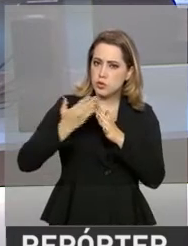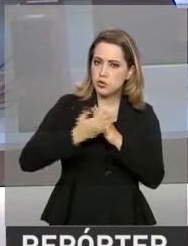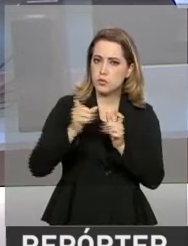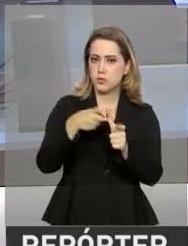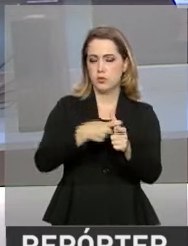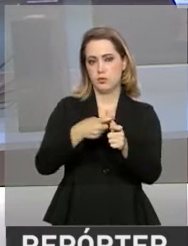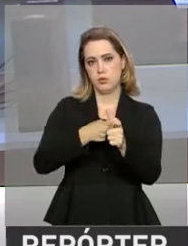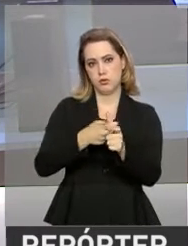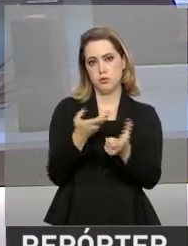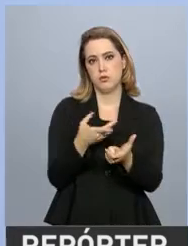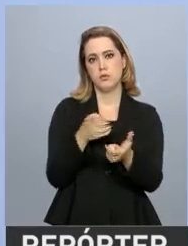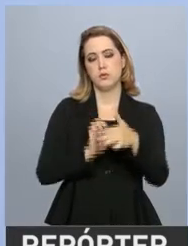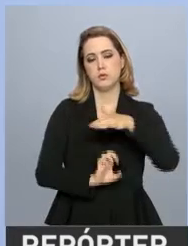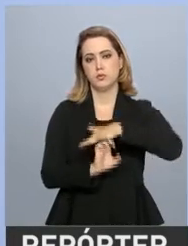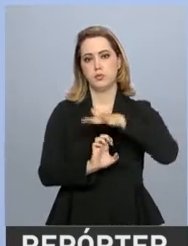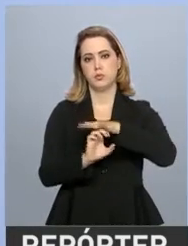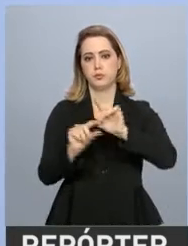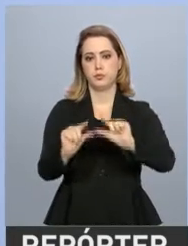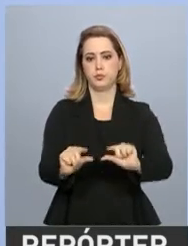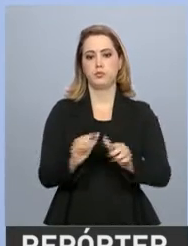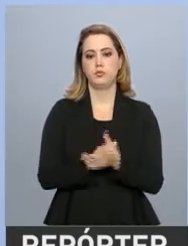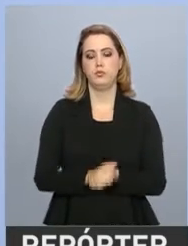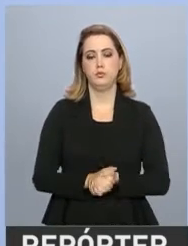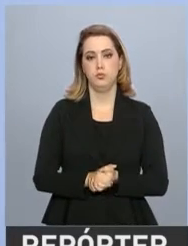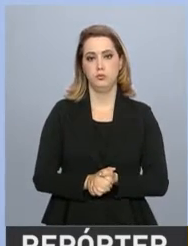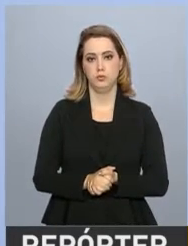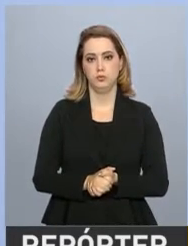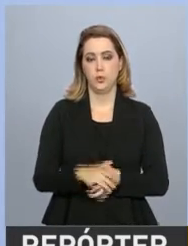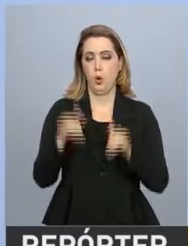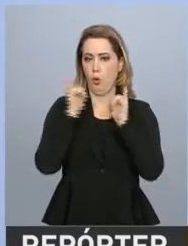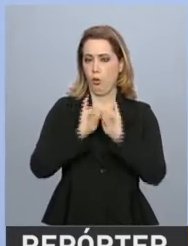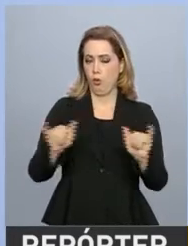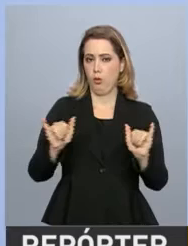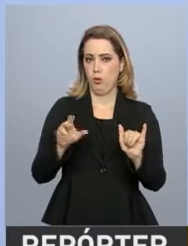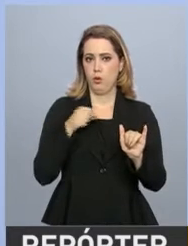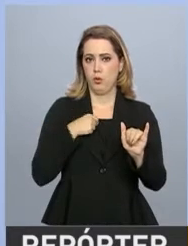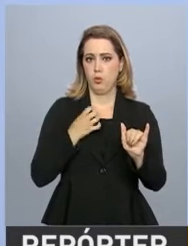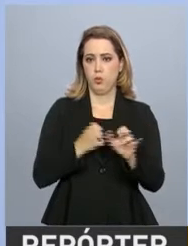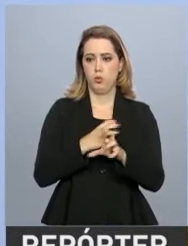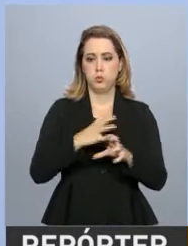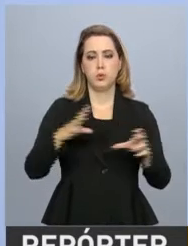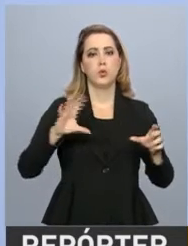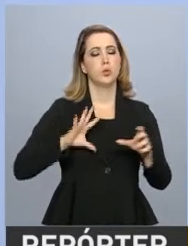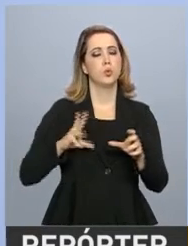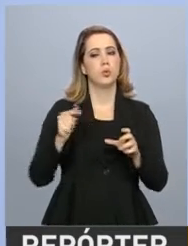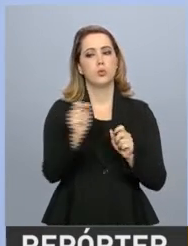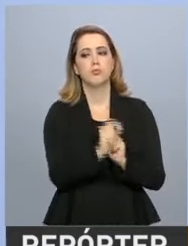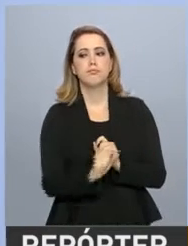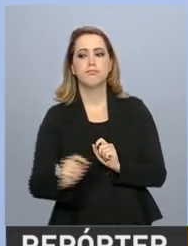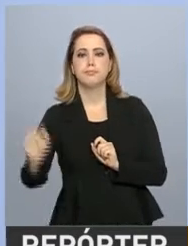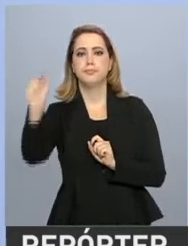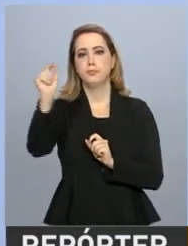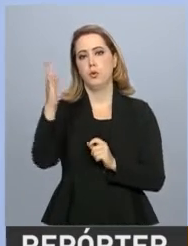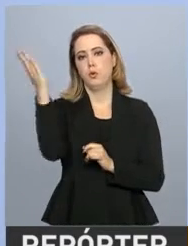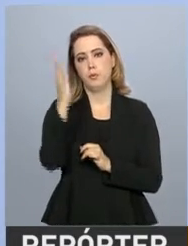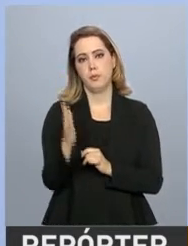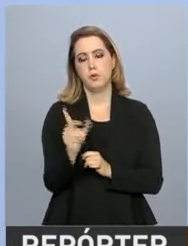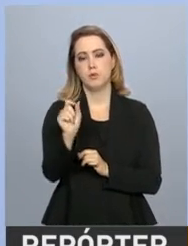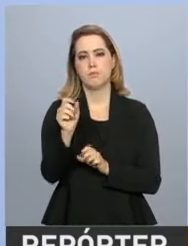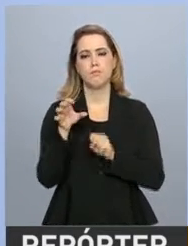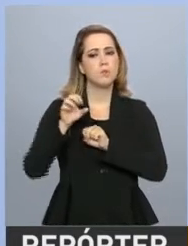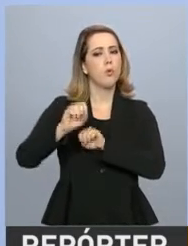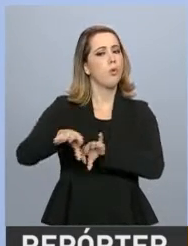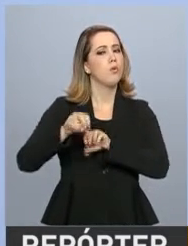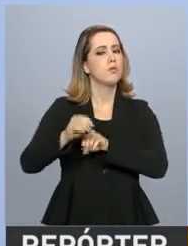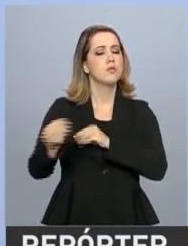pequenas empresas o mutirão da renegociação é um trabalho em todo o brasil de orientação a essas